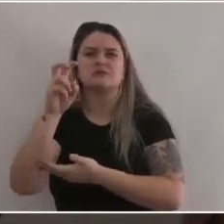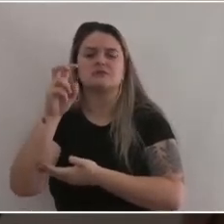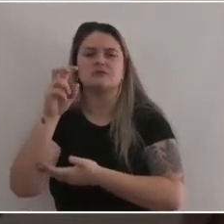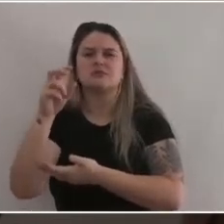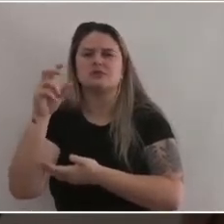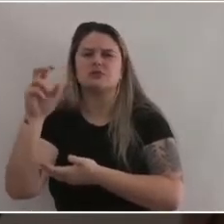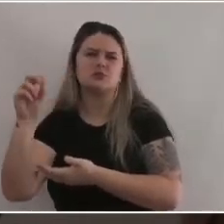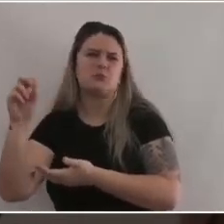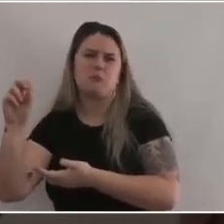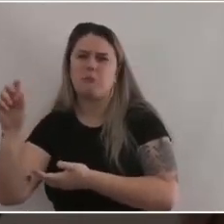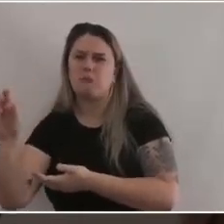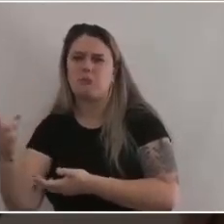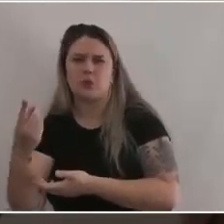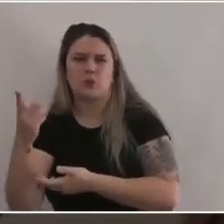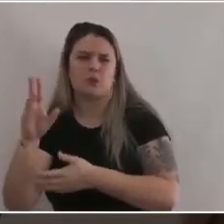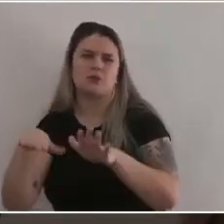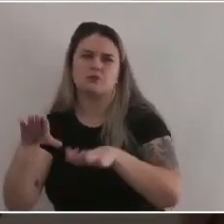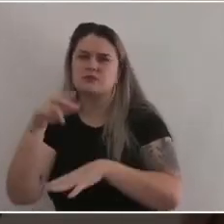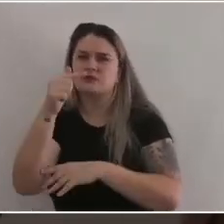552.131, percentual de